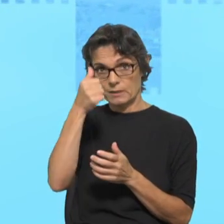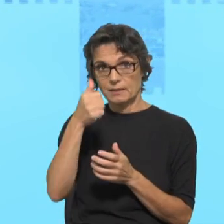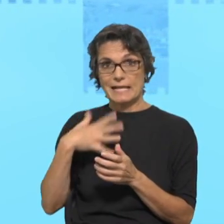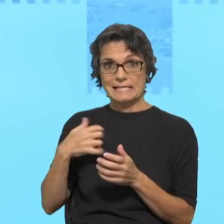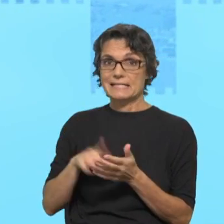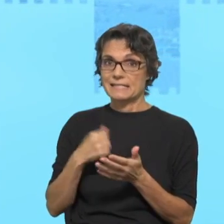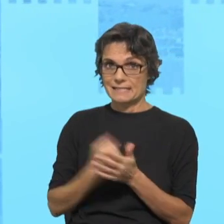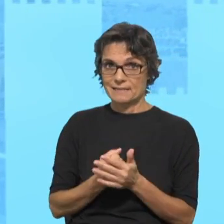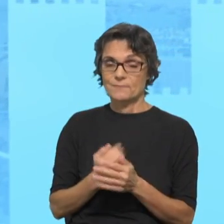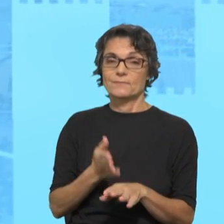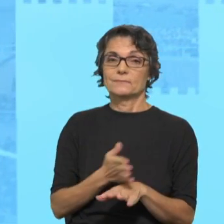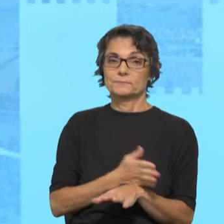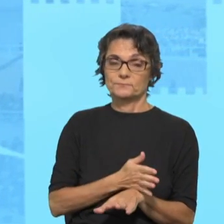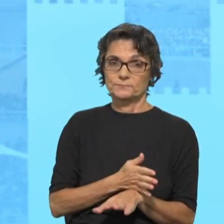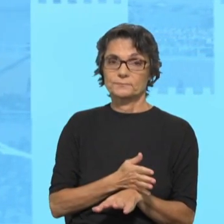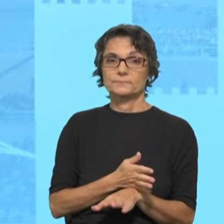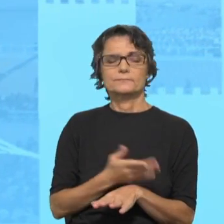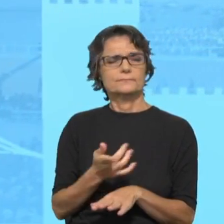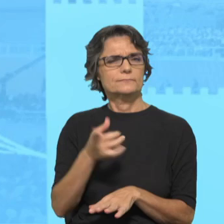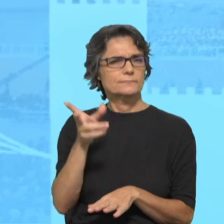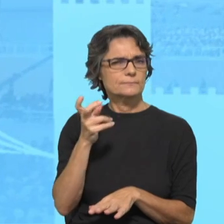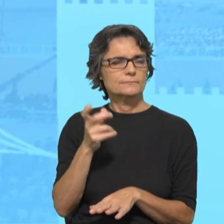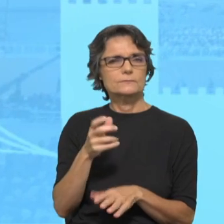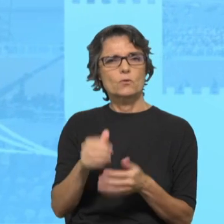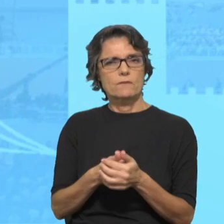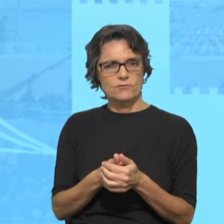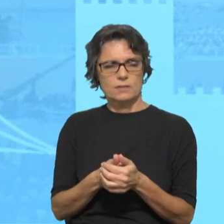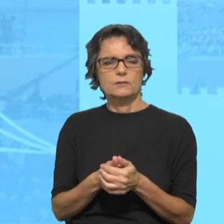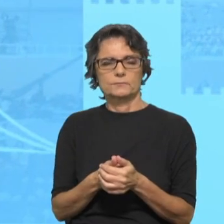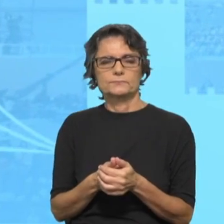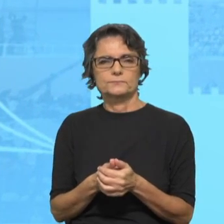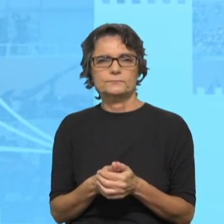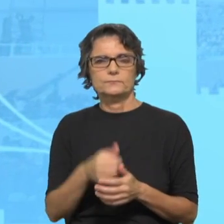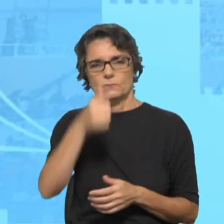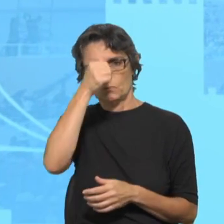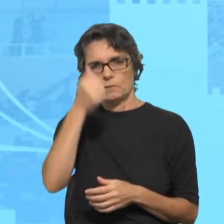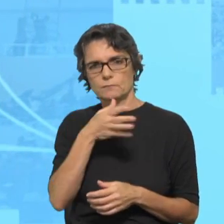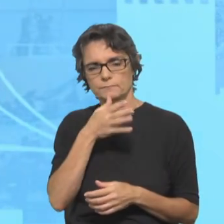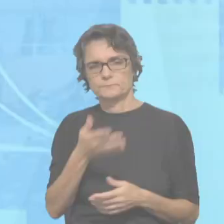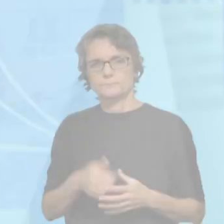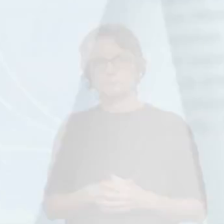sexta-feira. Antes do comentário, vamos ouvir o texto do Evangelho que é lido nas missas deste domingo.